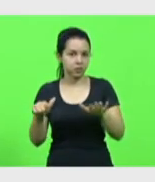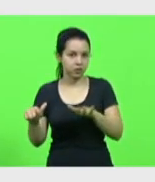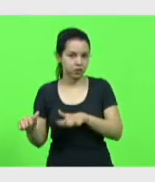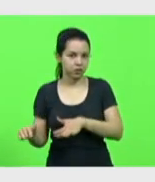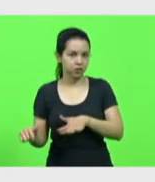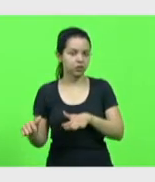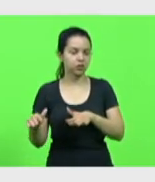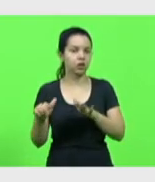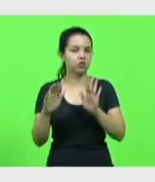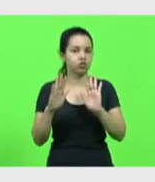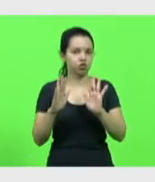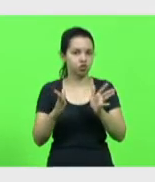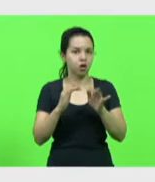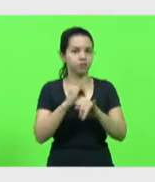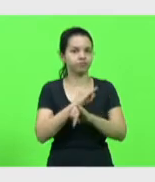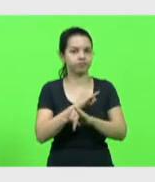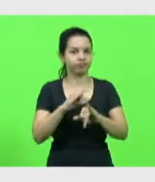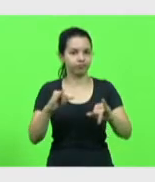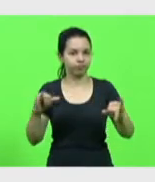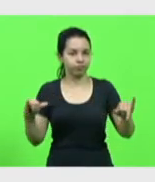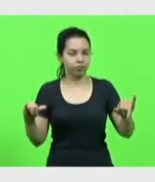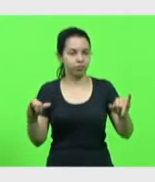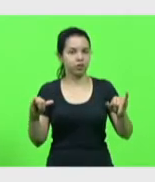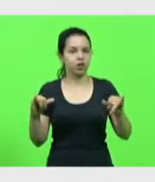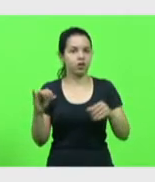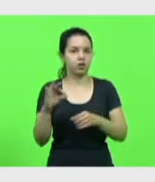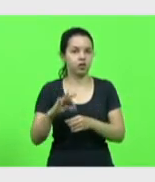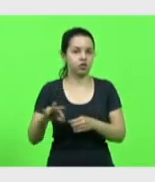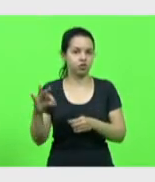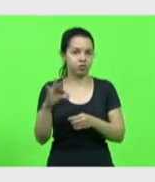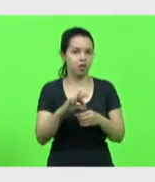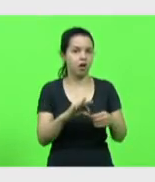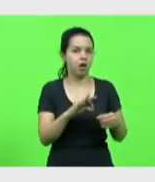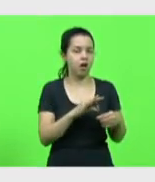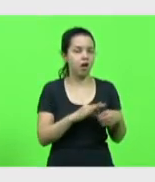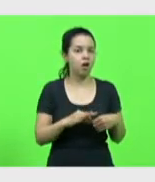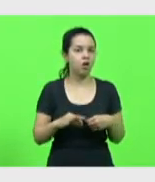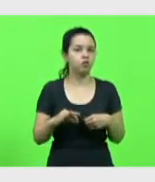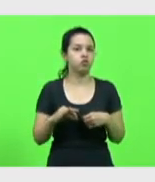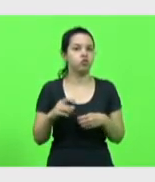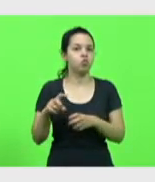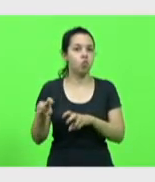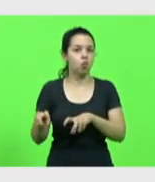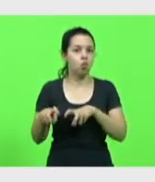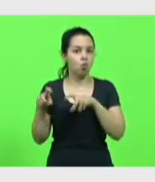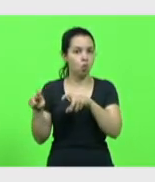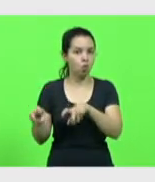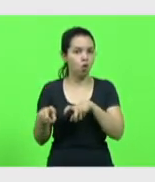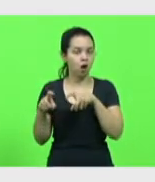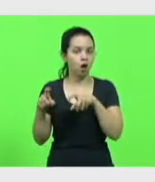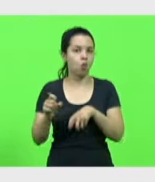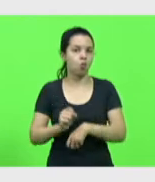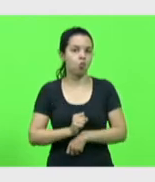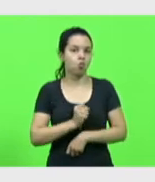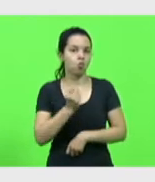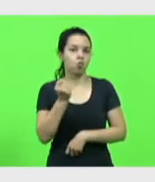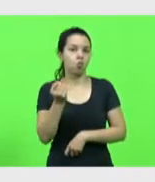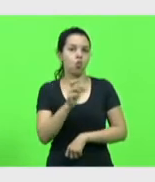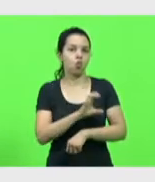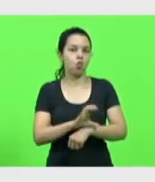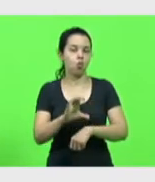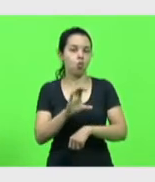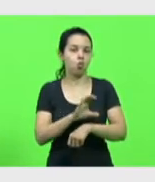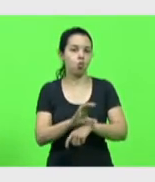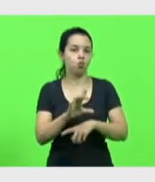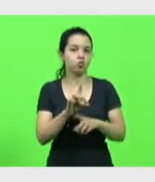foi noticiado que as entidades rurais repudiaram um curso de extensão da